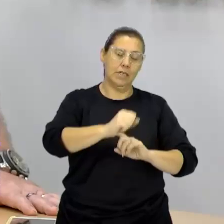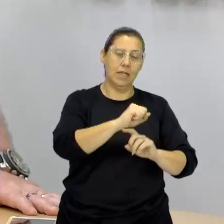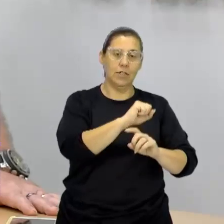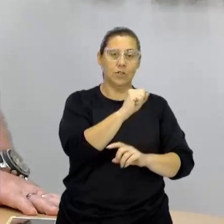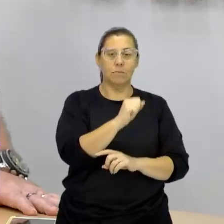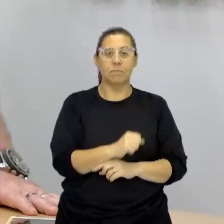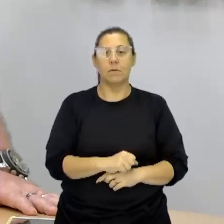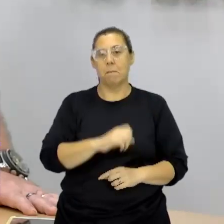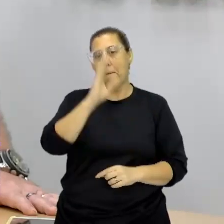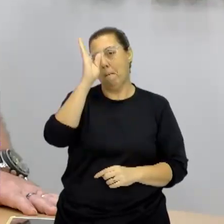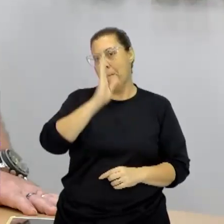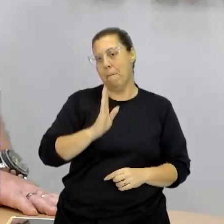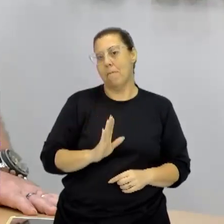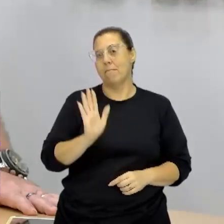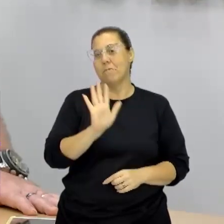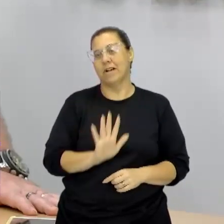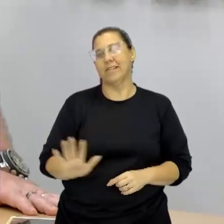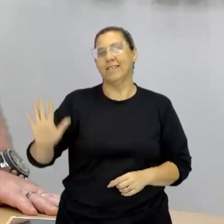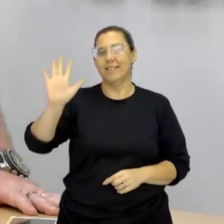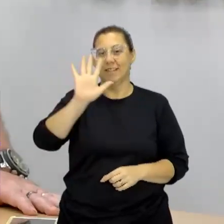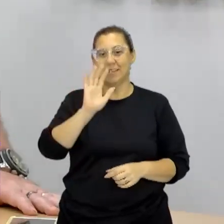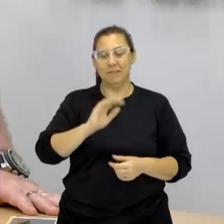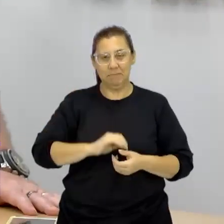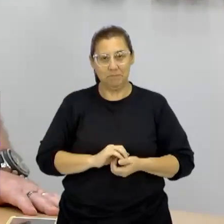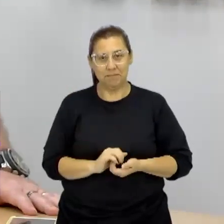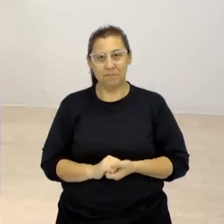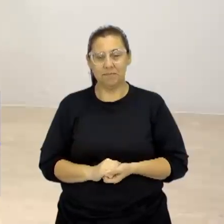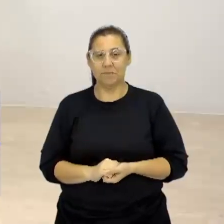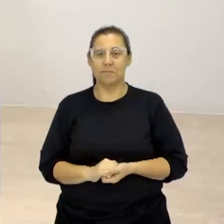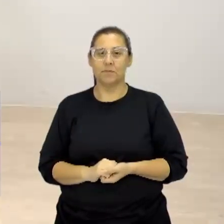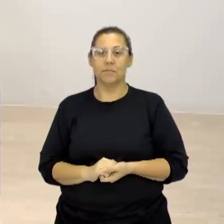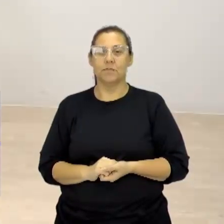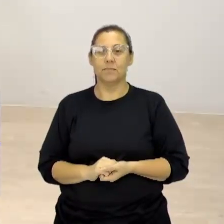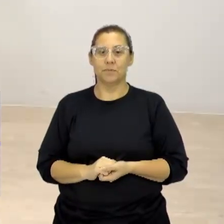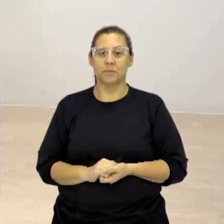para encerrar com chave de ouro a nossa aula, né, Magno? É isso. Vamos lá.